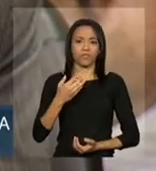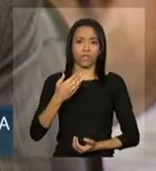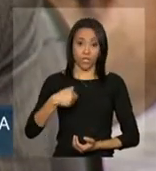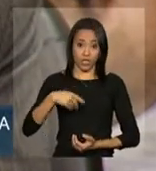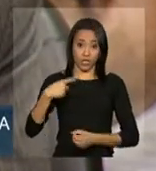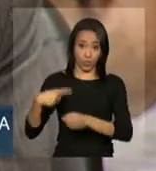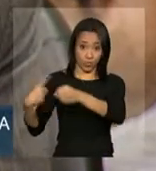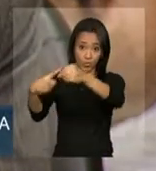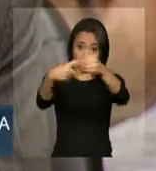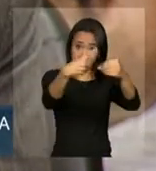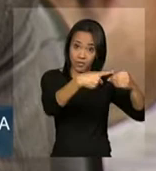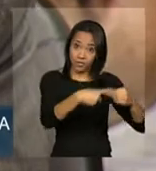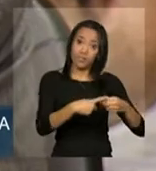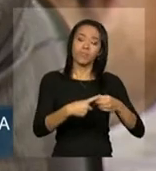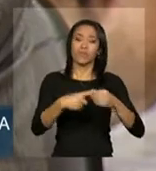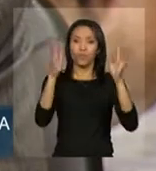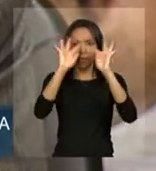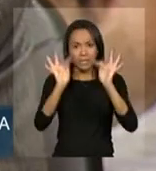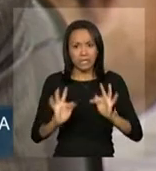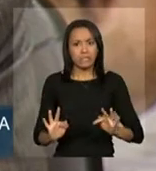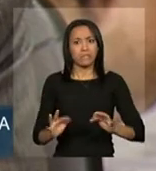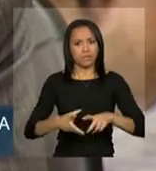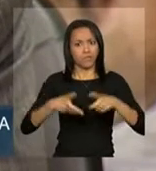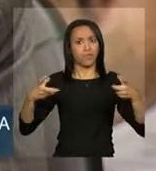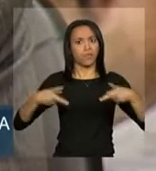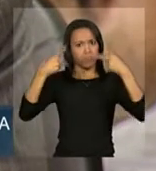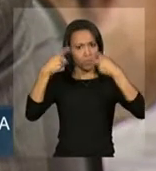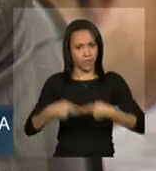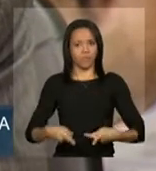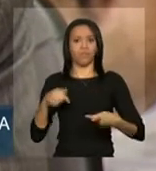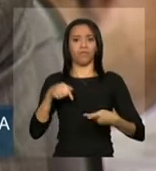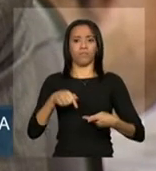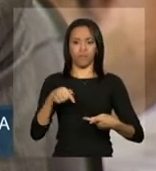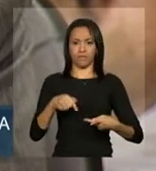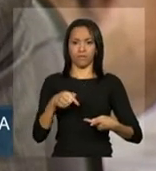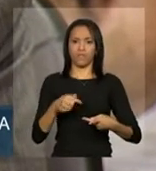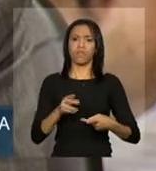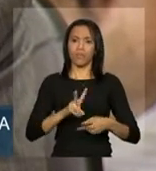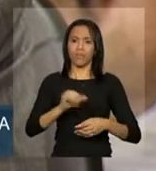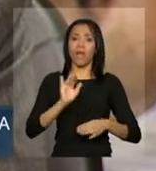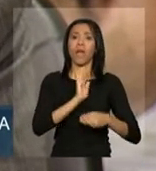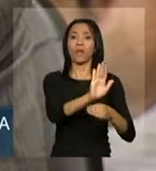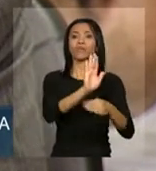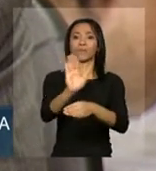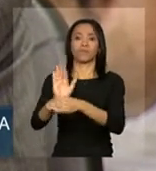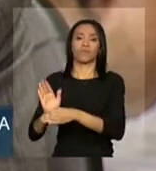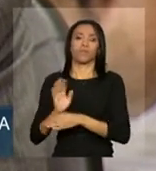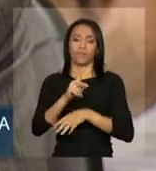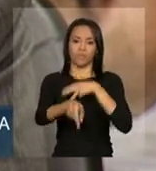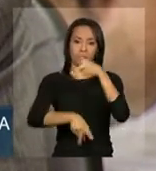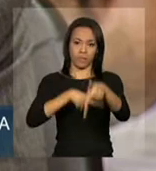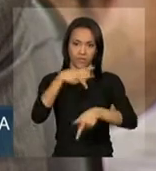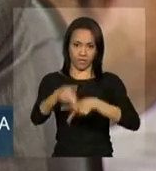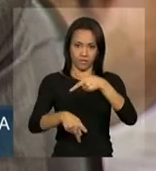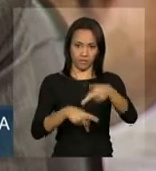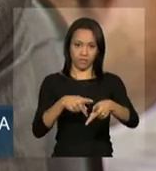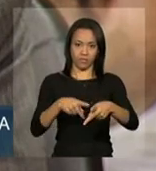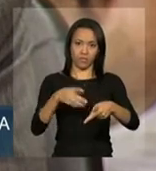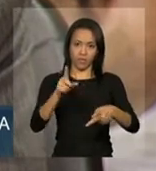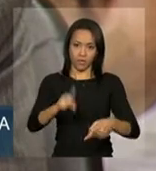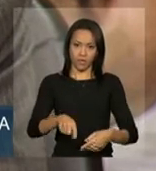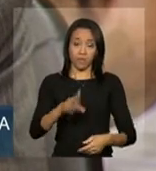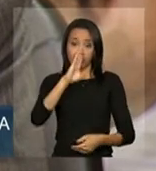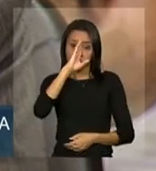municípios desse grande projeto que vai ter trazer grandes benefícios para nossa população do